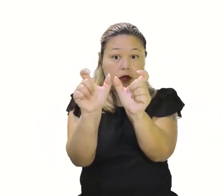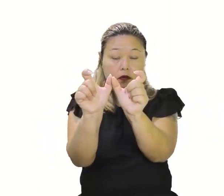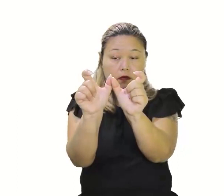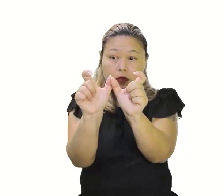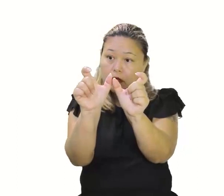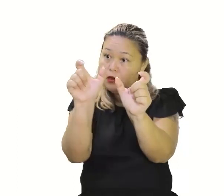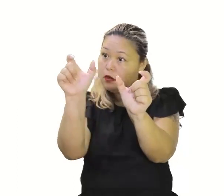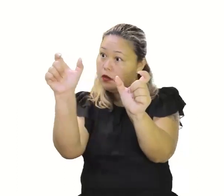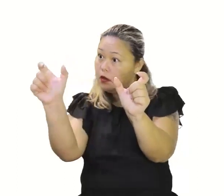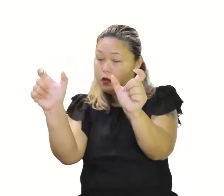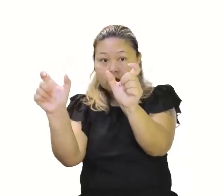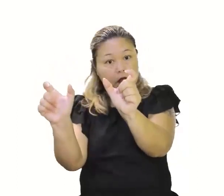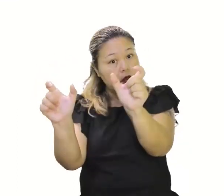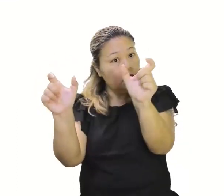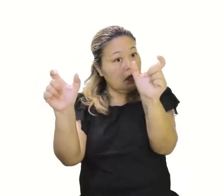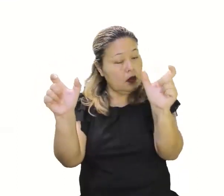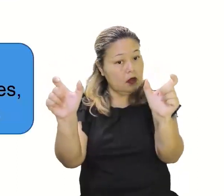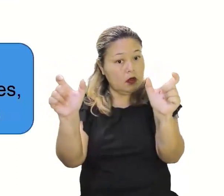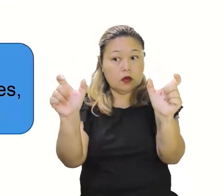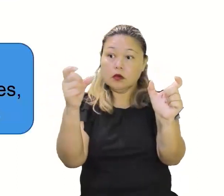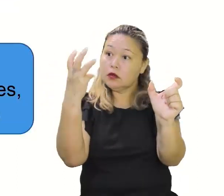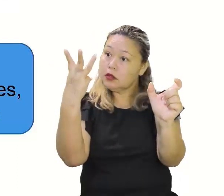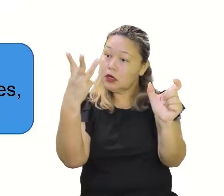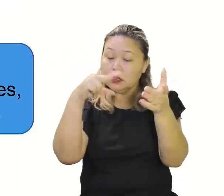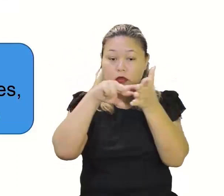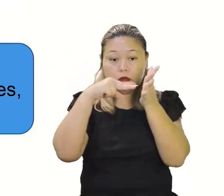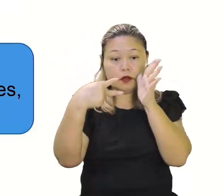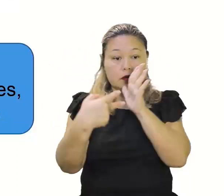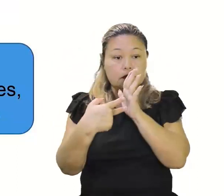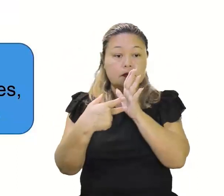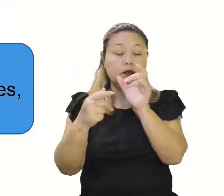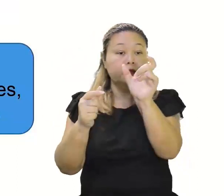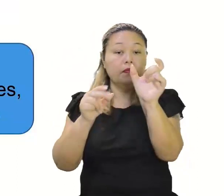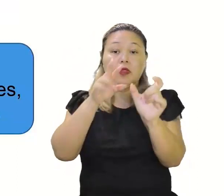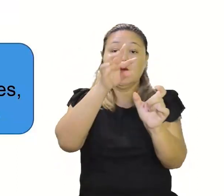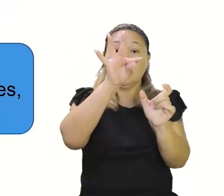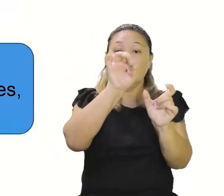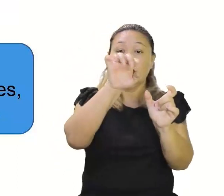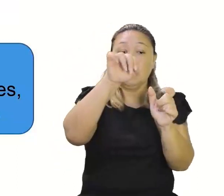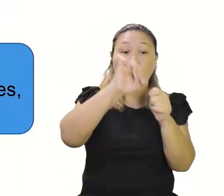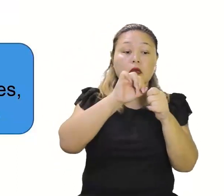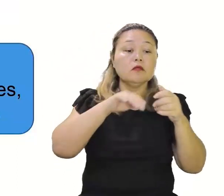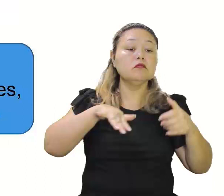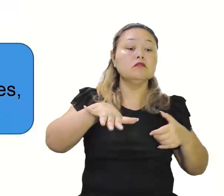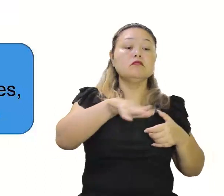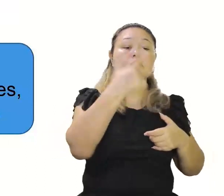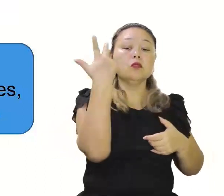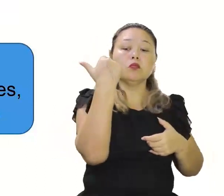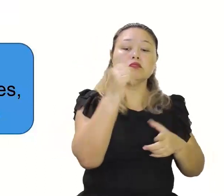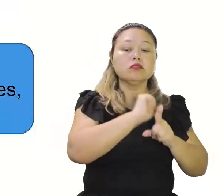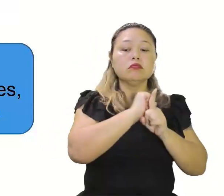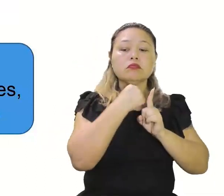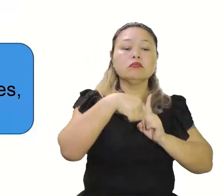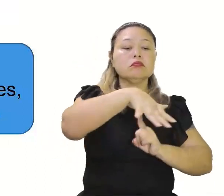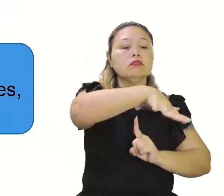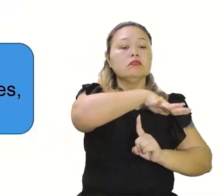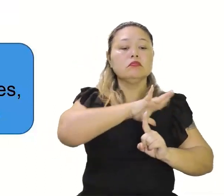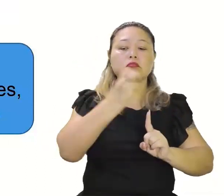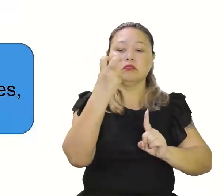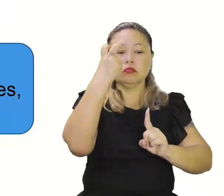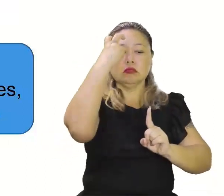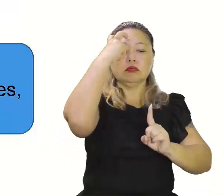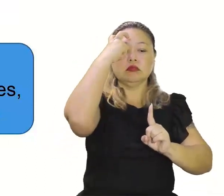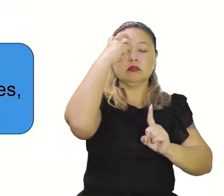a etno tem 3 significados. Vamos lá. Etno, o ambiente natural, social, cultural